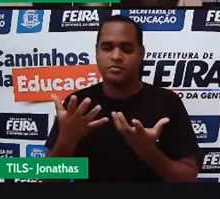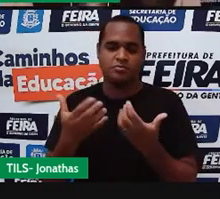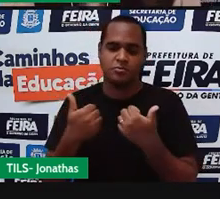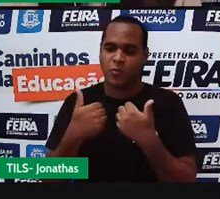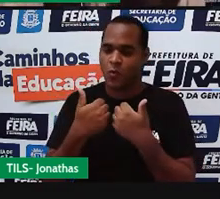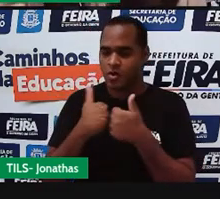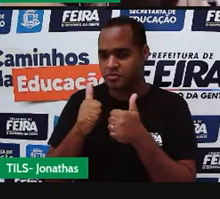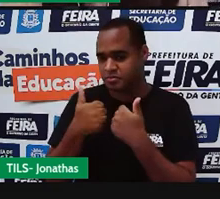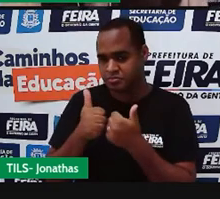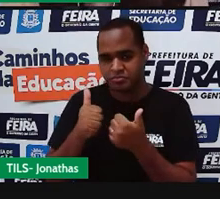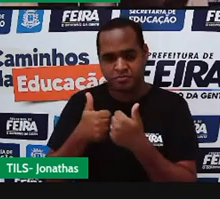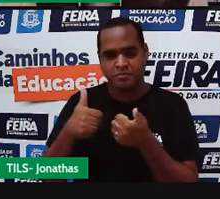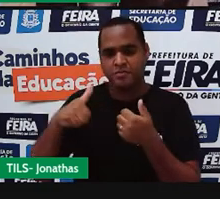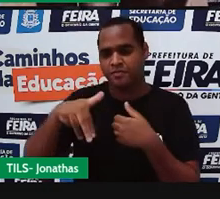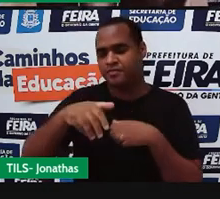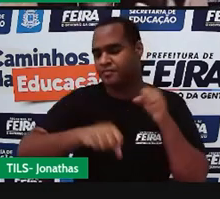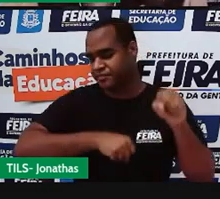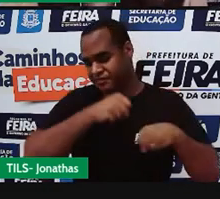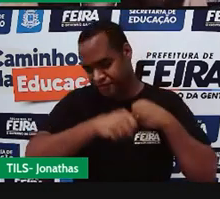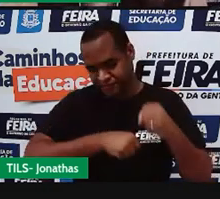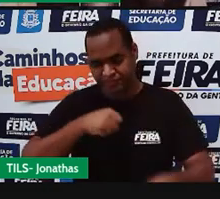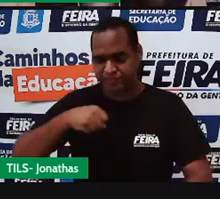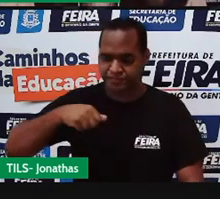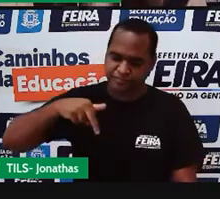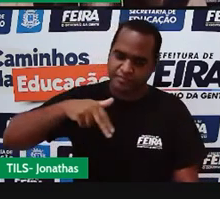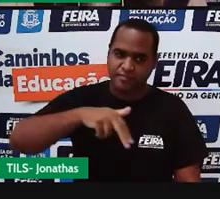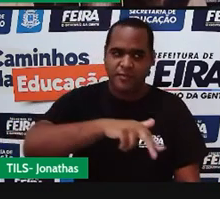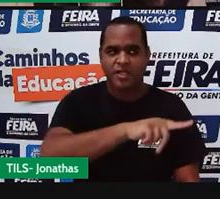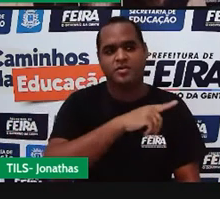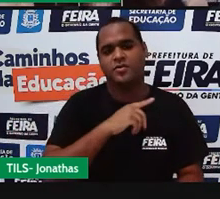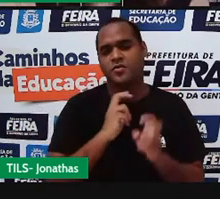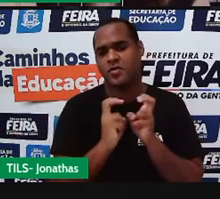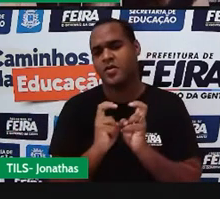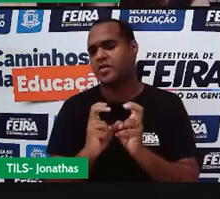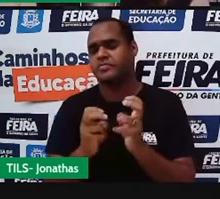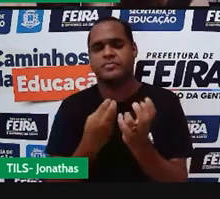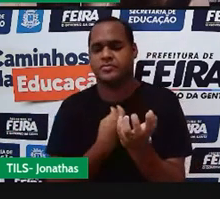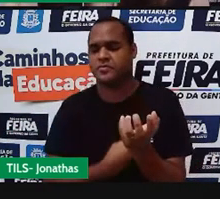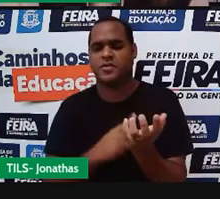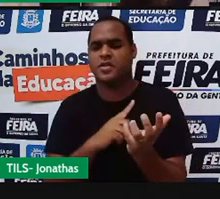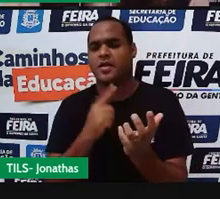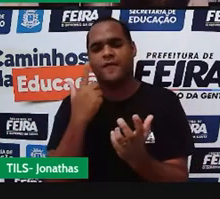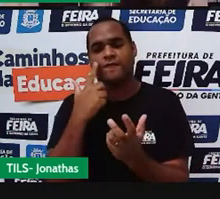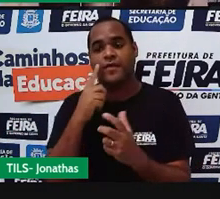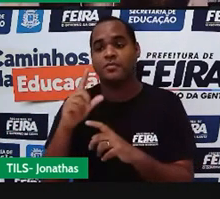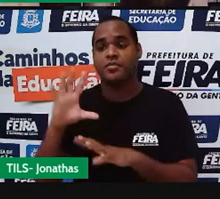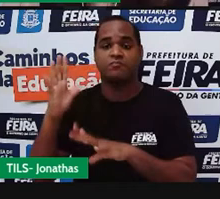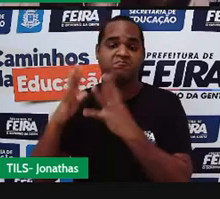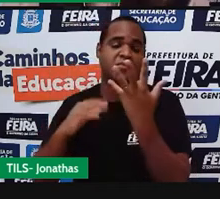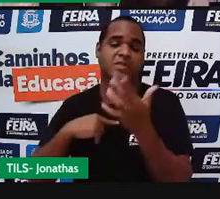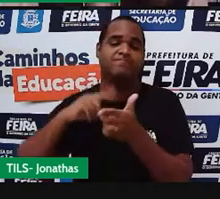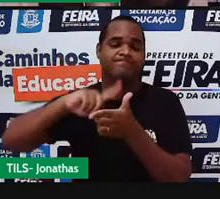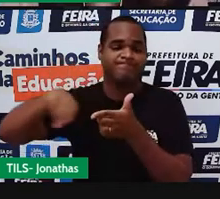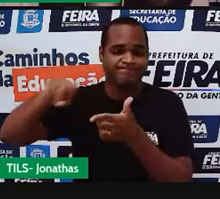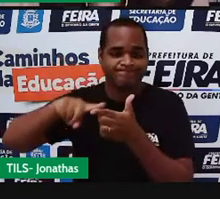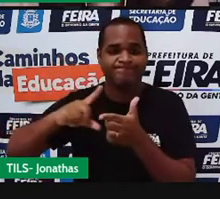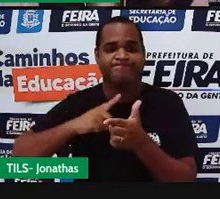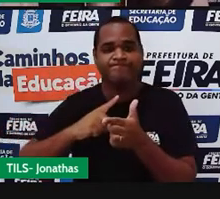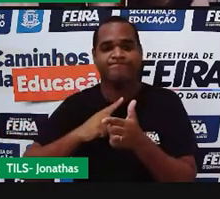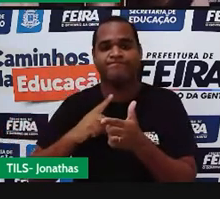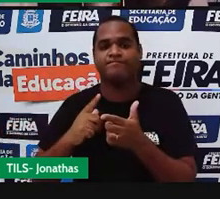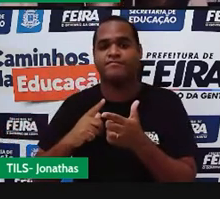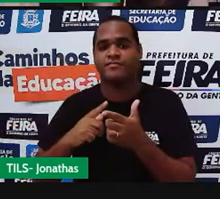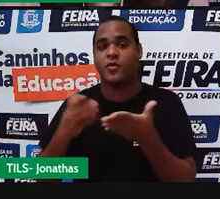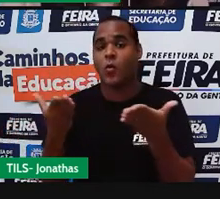sejam menos poluentes como andar de bicicleta utilizar os transportes coletivos só que claro a gente sabe que tem todas as limitações infelizmente